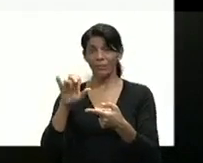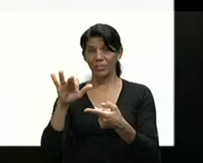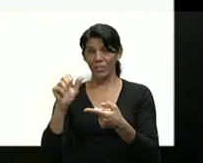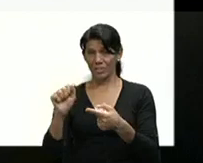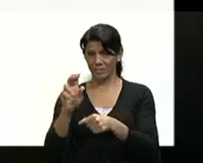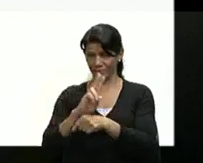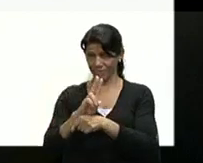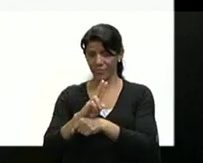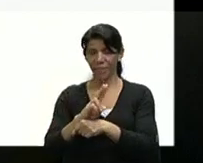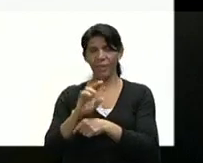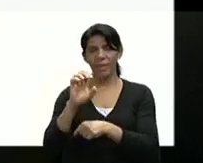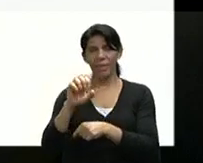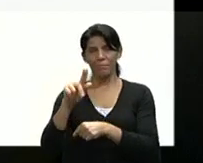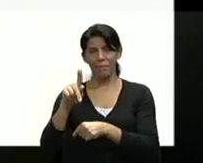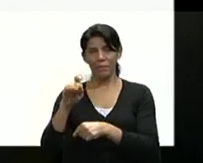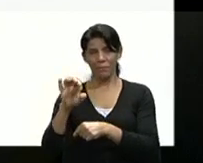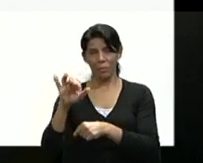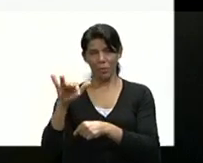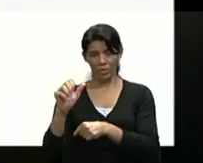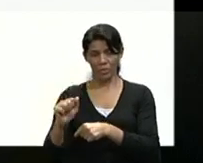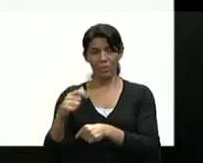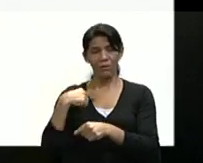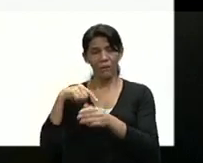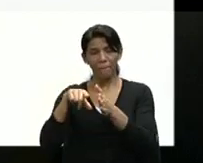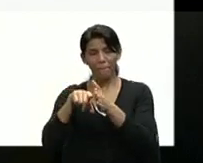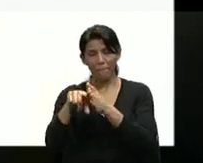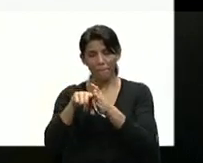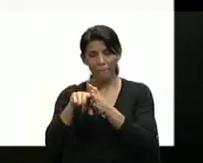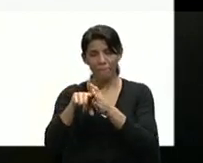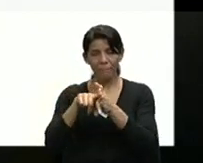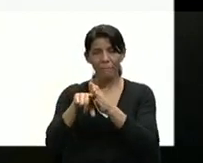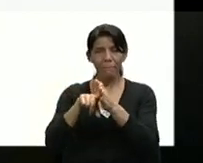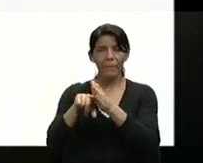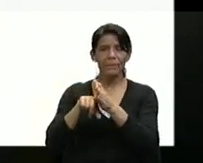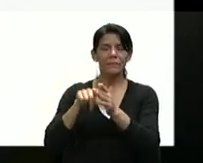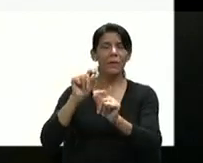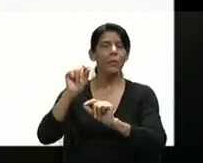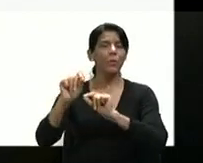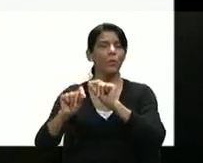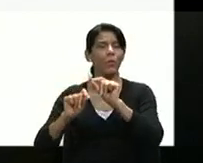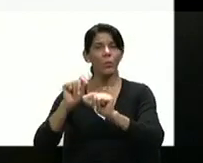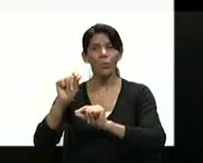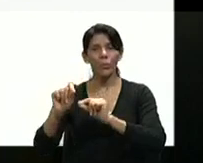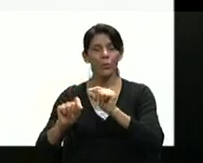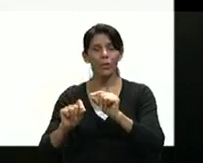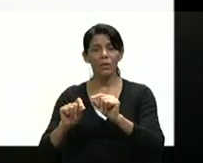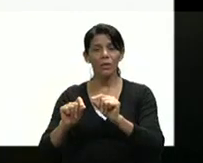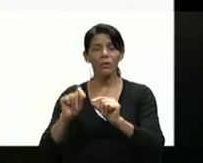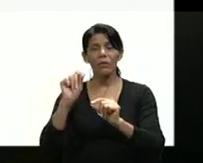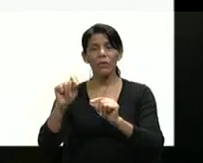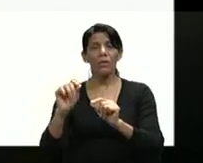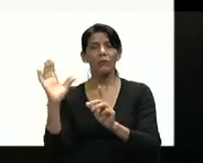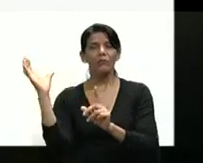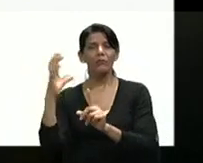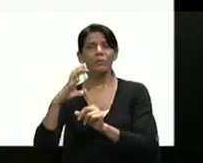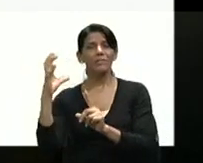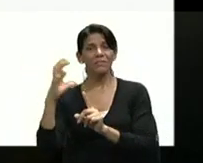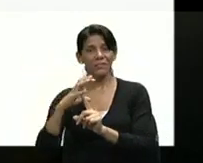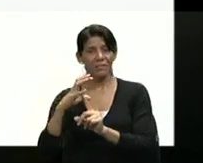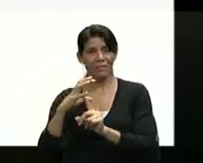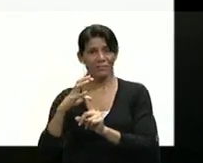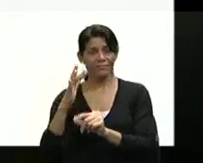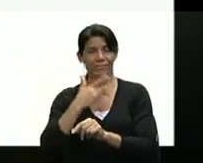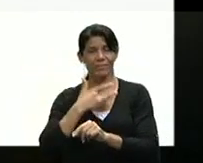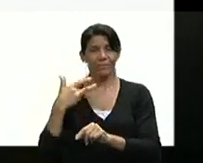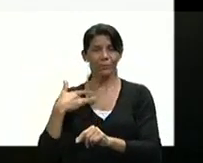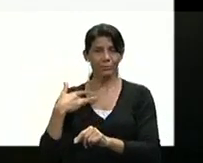epidemiológica, que vai fazer o levantamento de fatores determinantes e condicionantes da